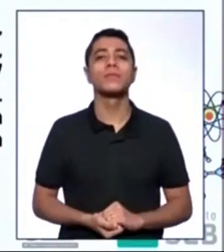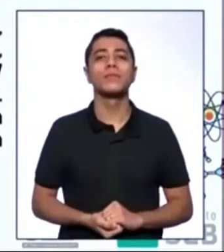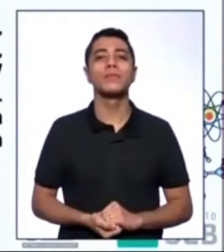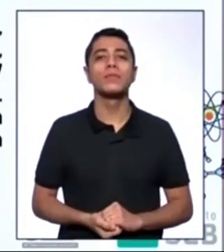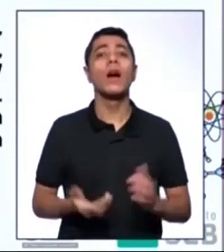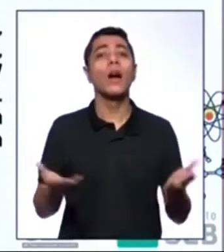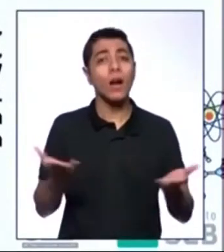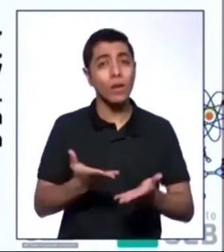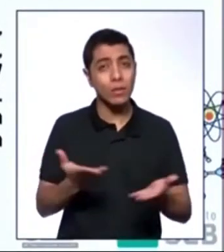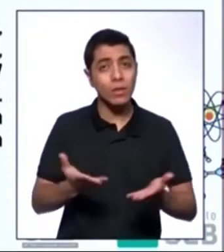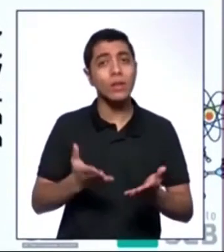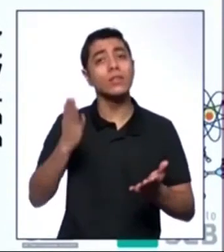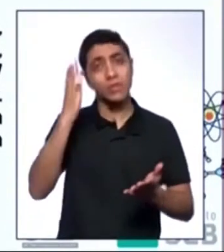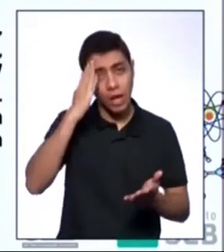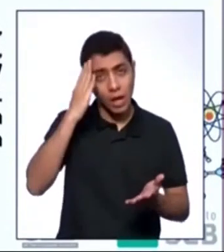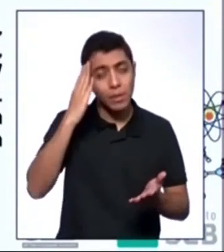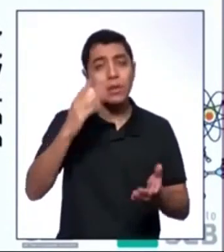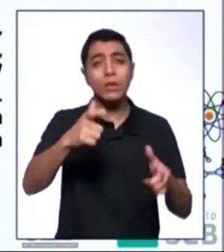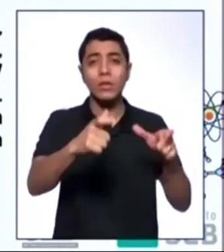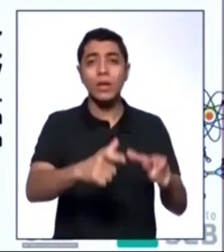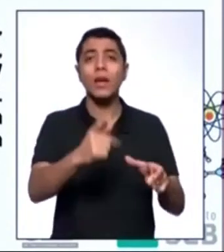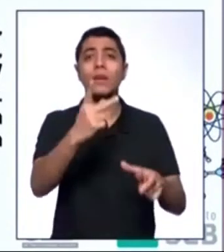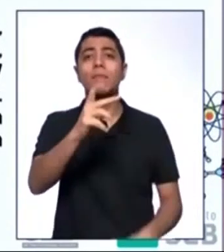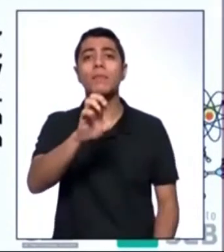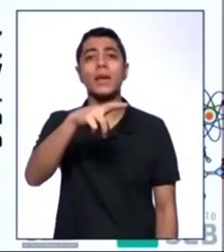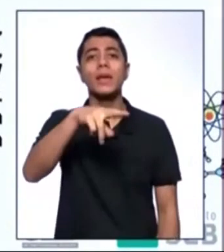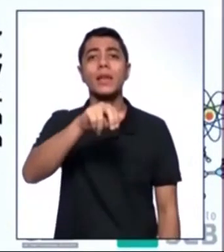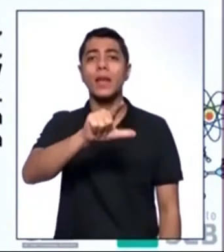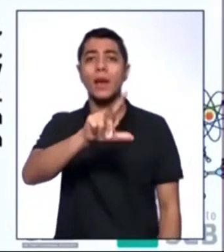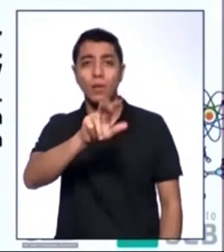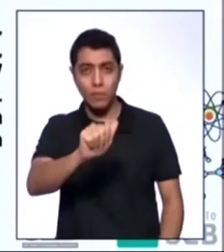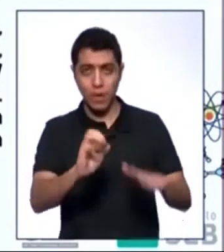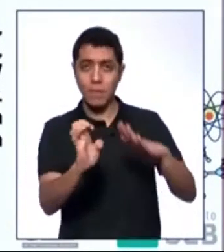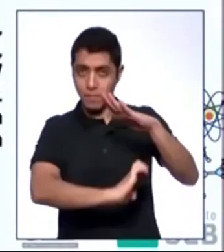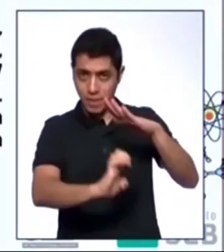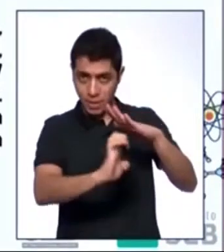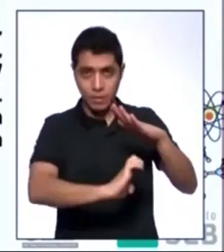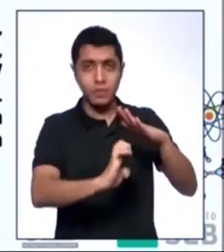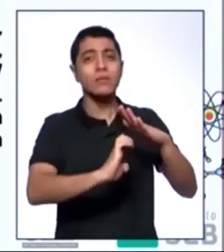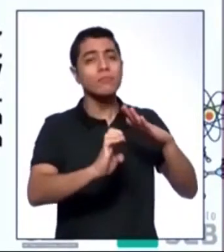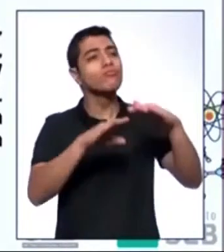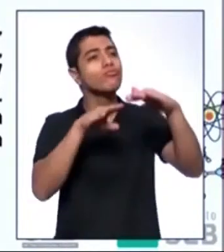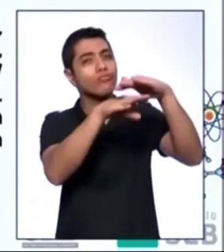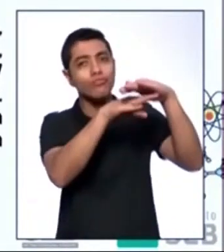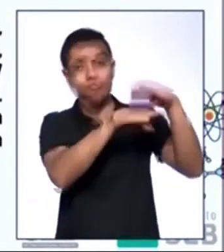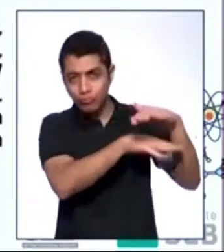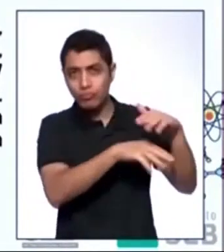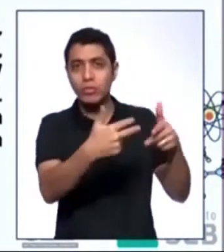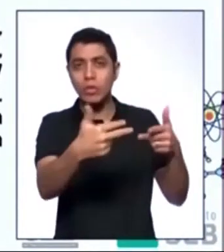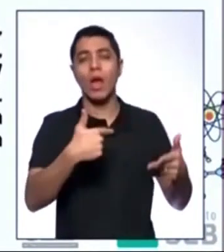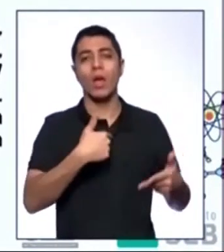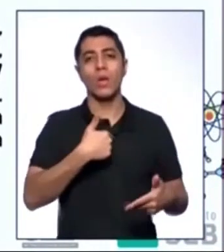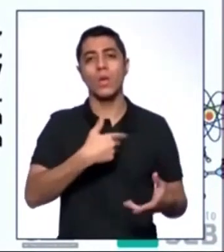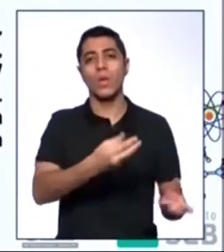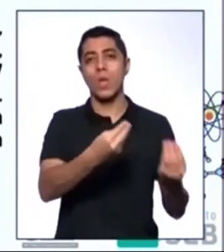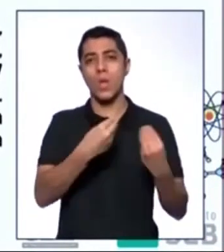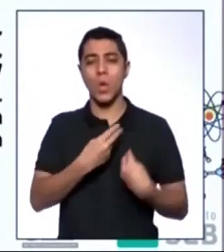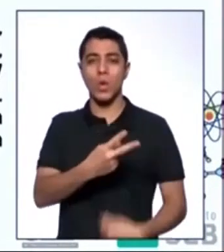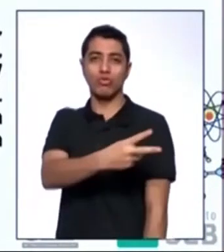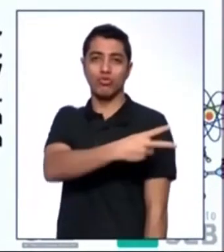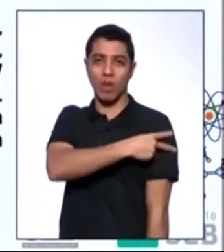dos armazéns Penalva, conceituada firma desta praça, não me restará em face